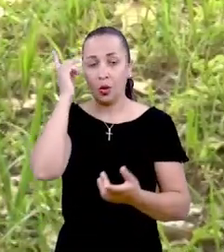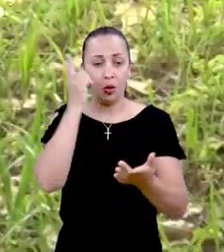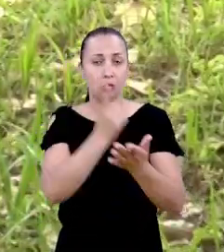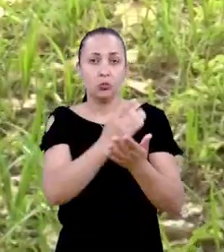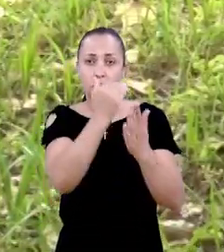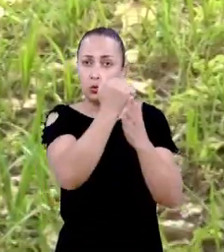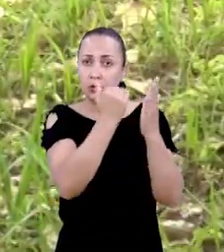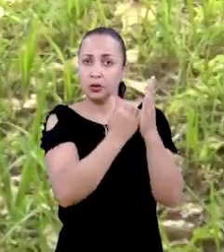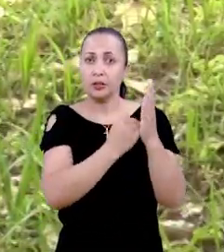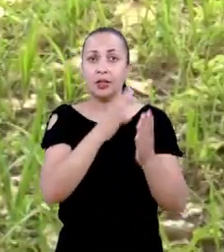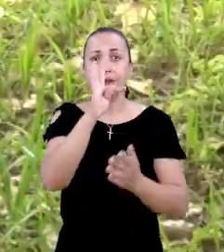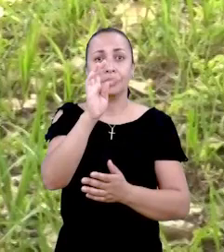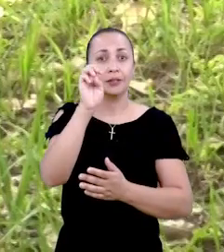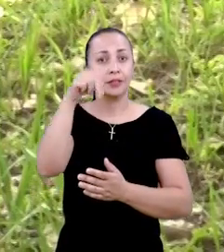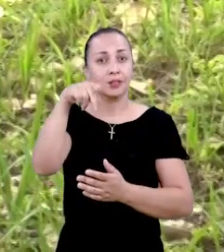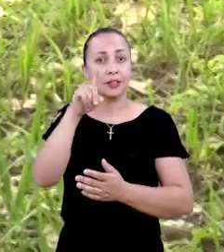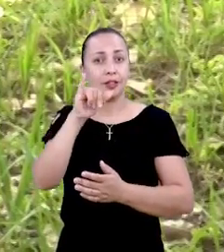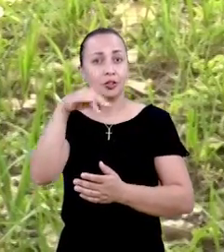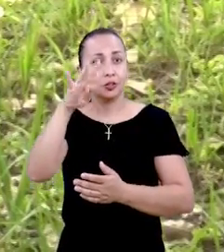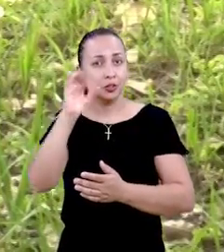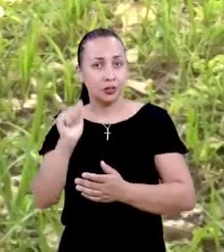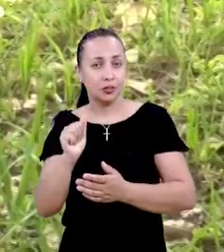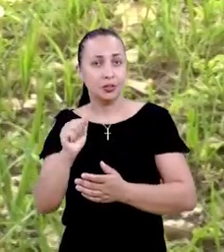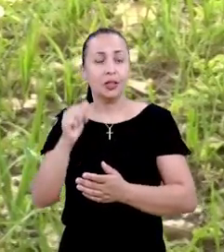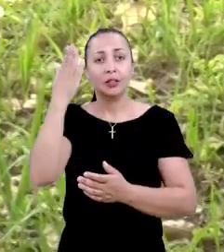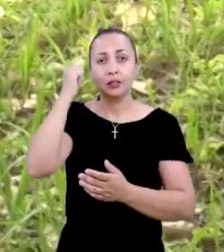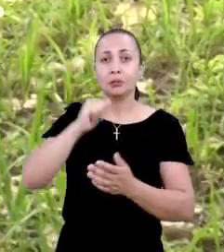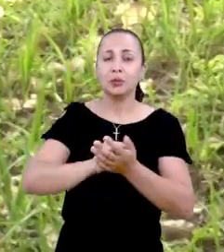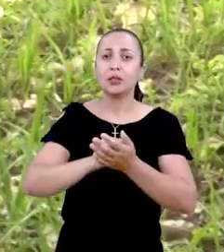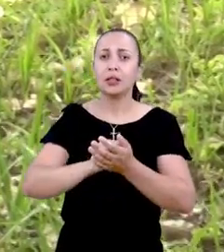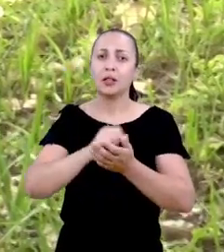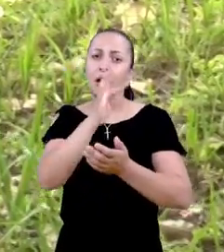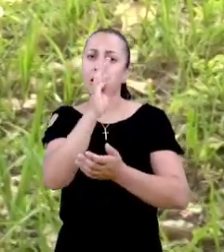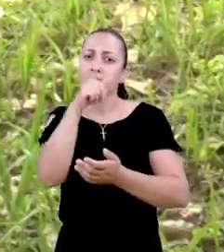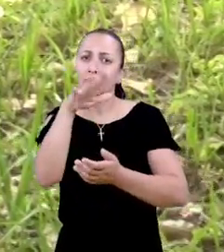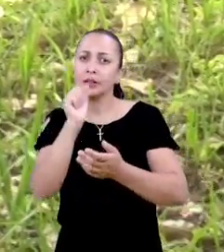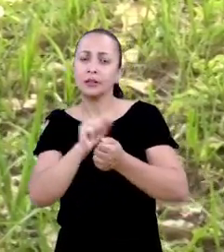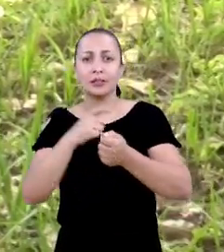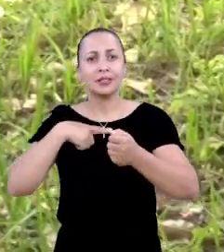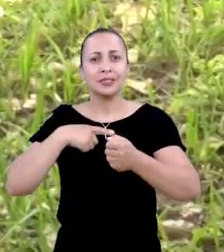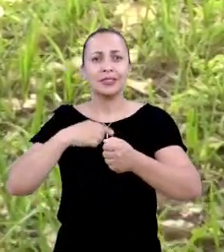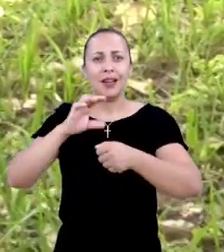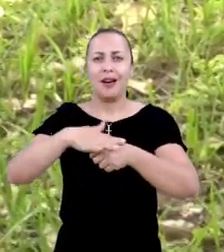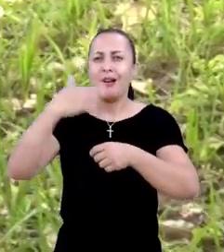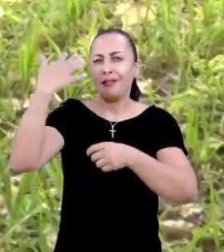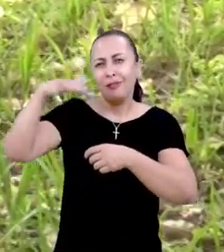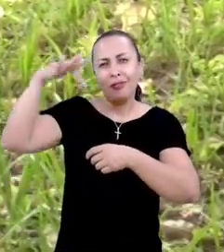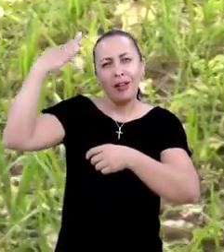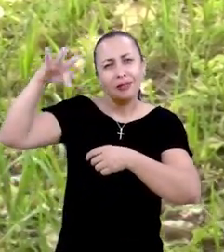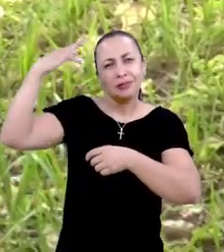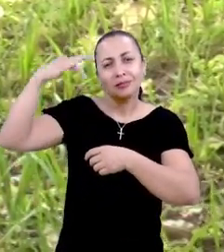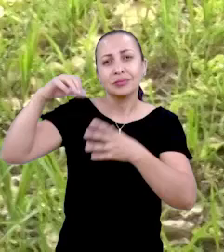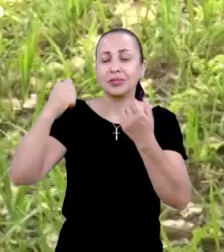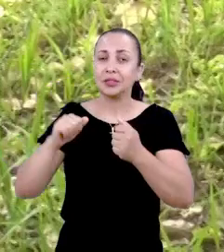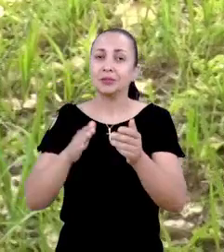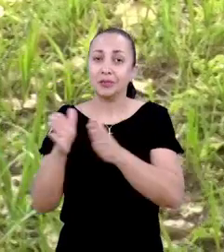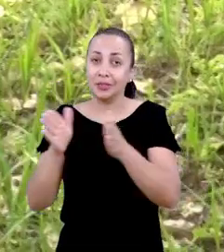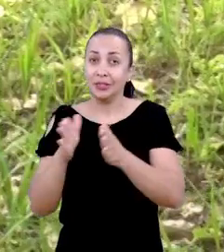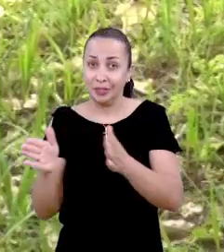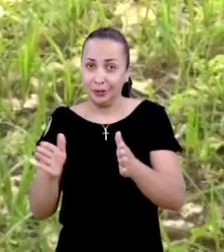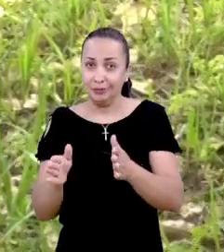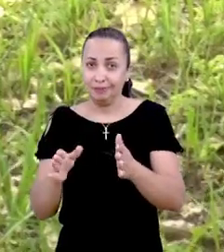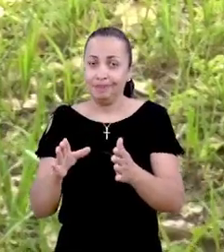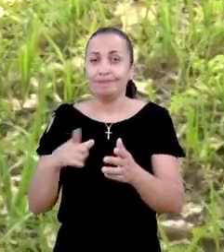diagnosticada com tendinite, isso significa que um de seus tendões está passando por um processo inflamatório que pode, entre outras